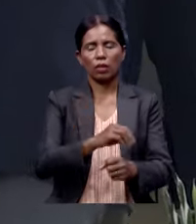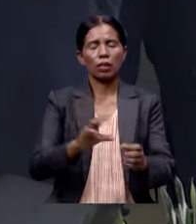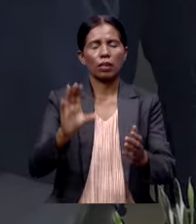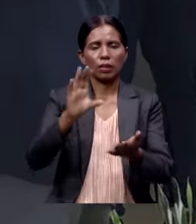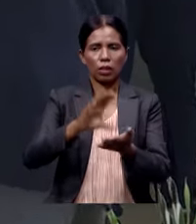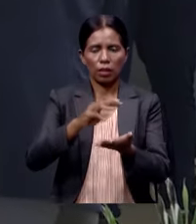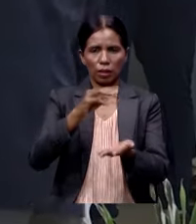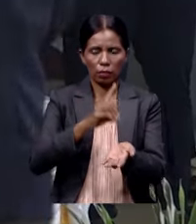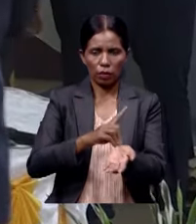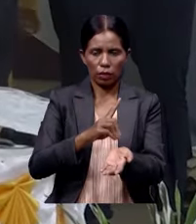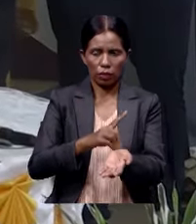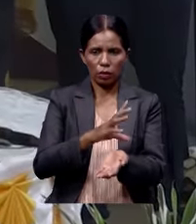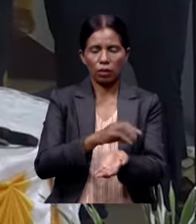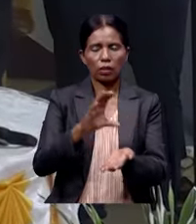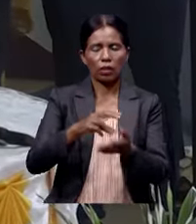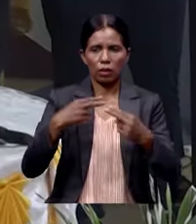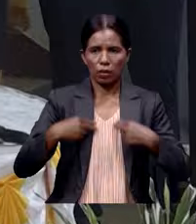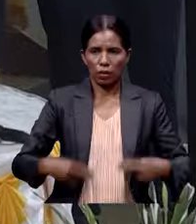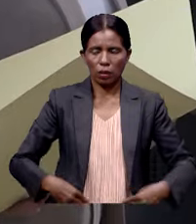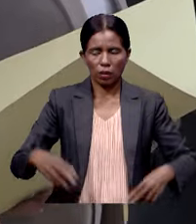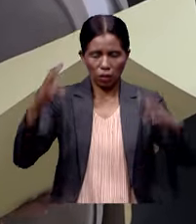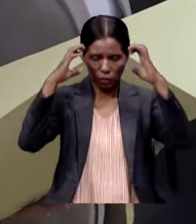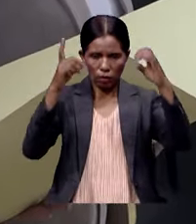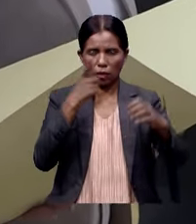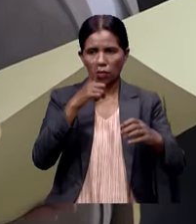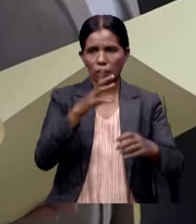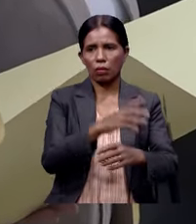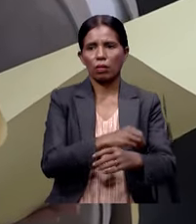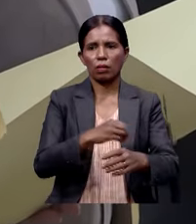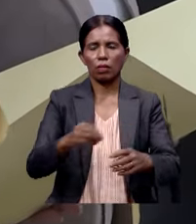Médicas, Ciencias Humanas, Educação Lingua no Arte,